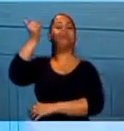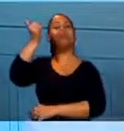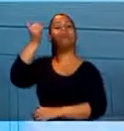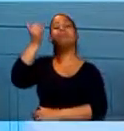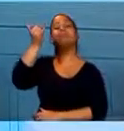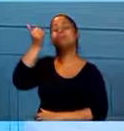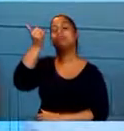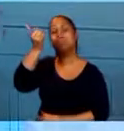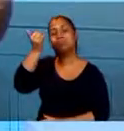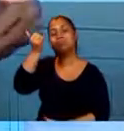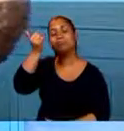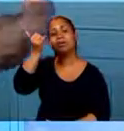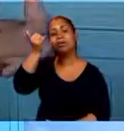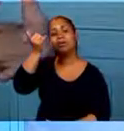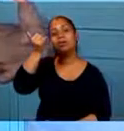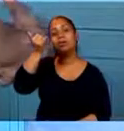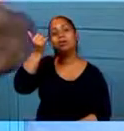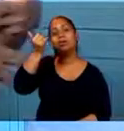na